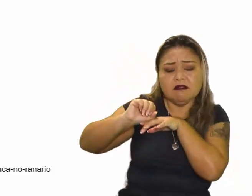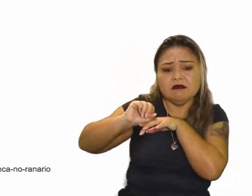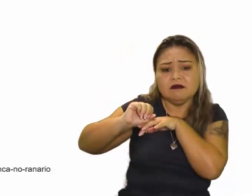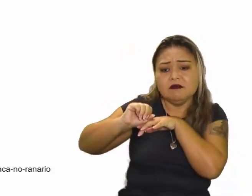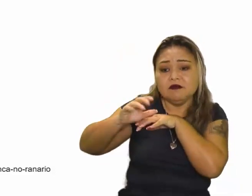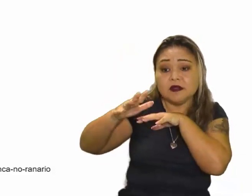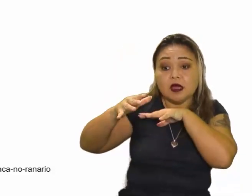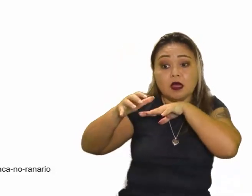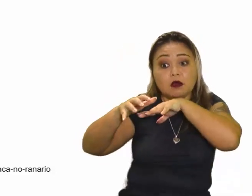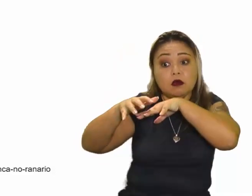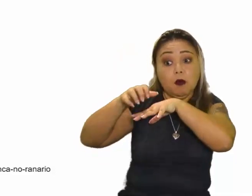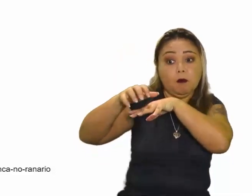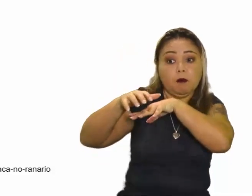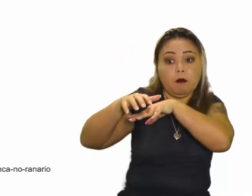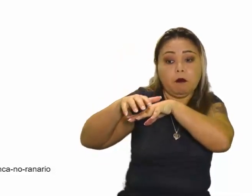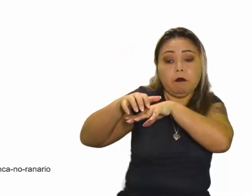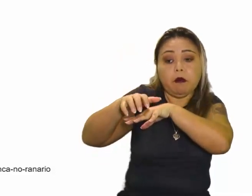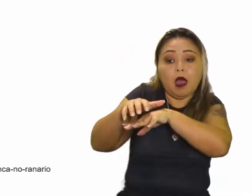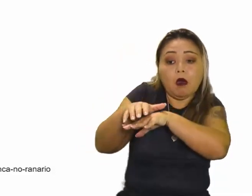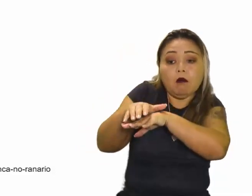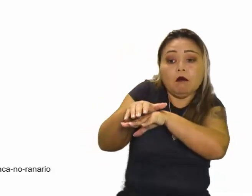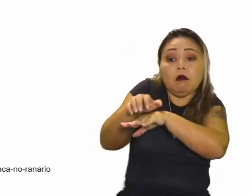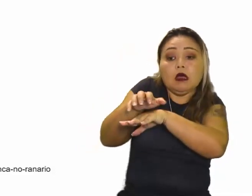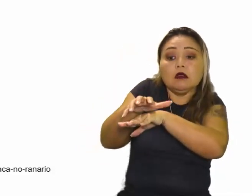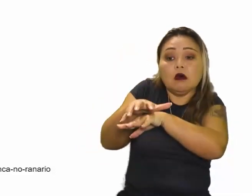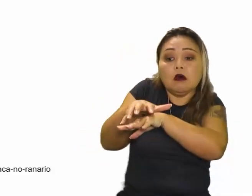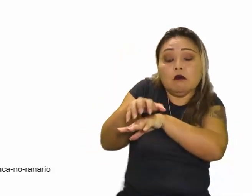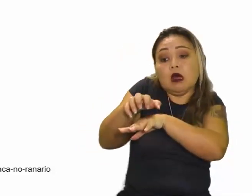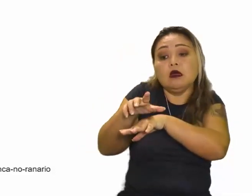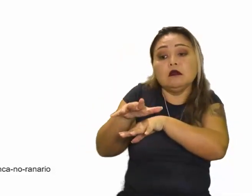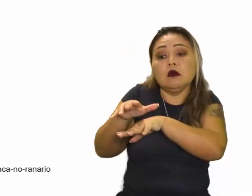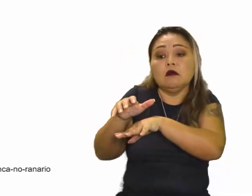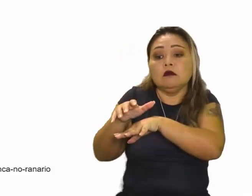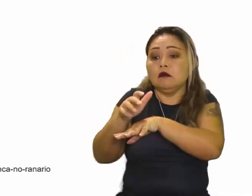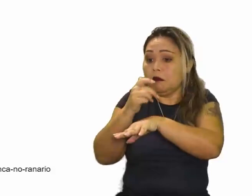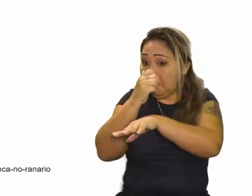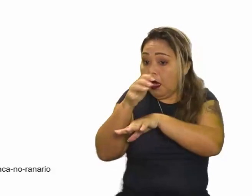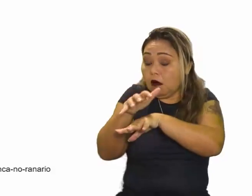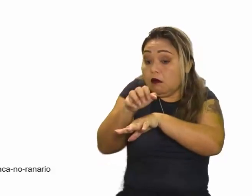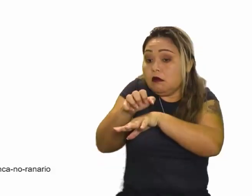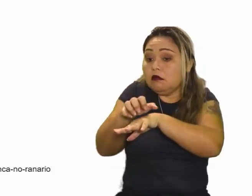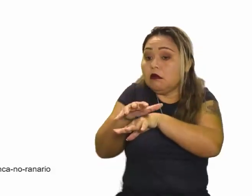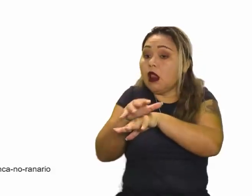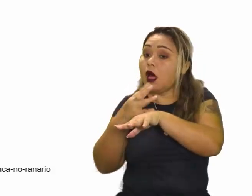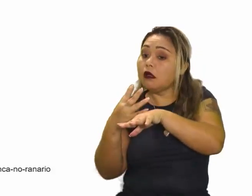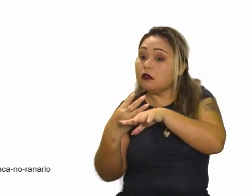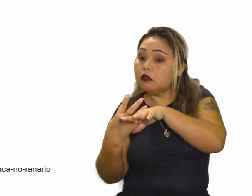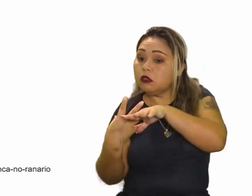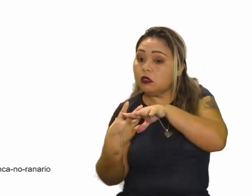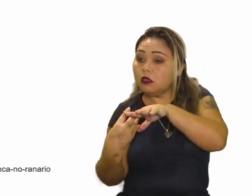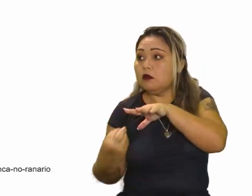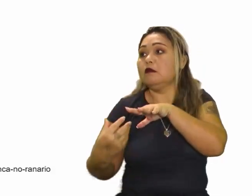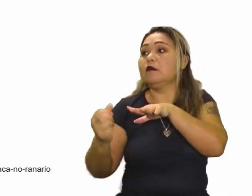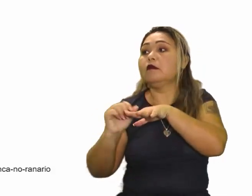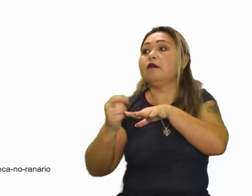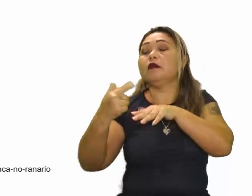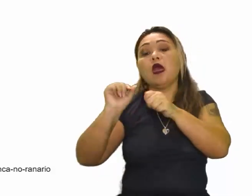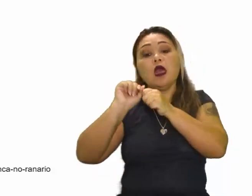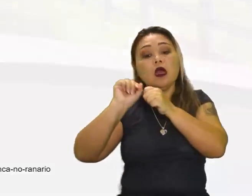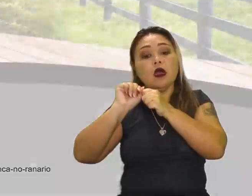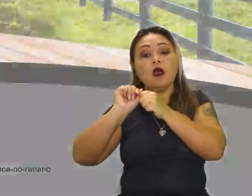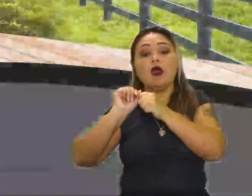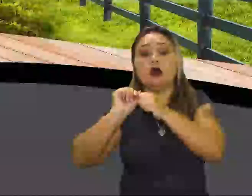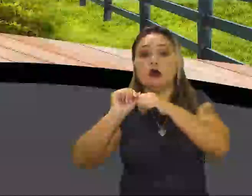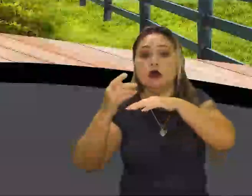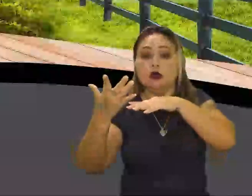dá esse apertão nela. Para que ele dá esse apertão? Para que ela elimine os ovos. Aqui pro tio. Então, bem